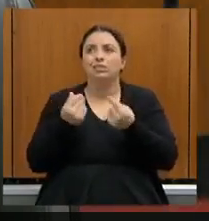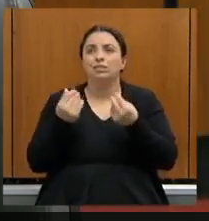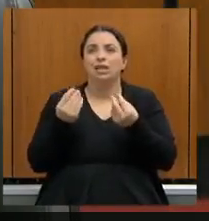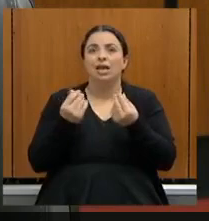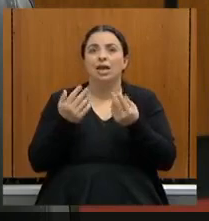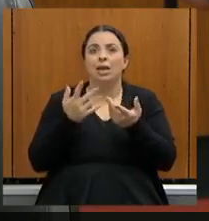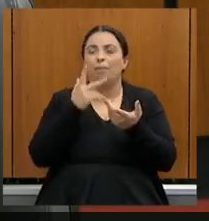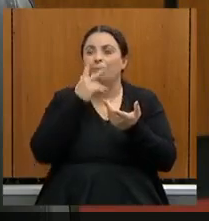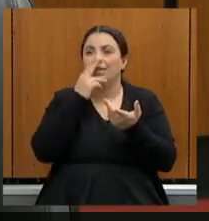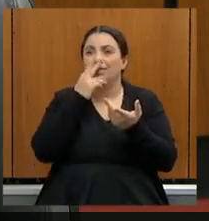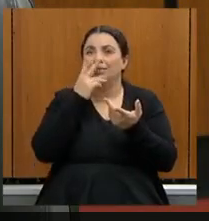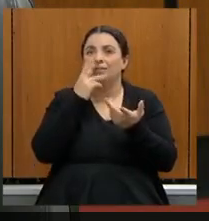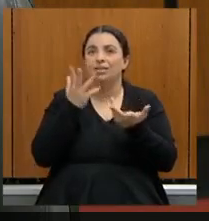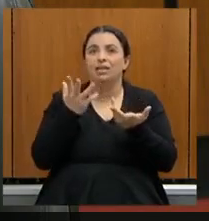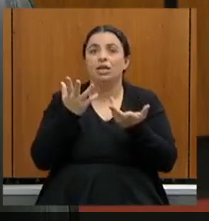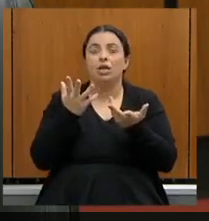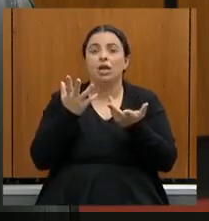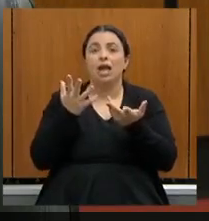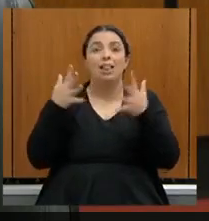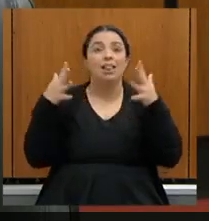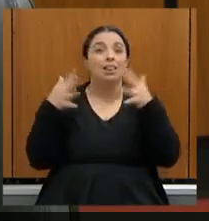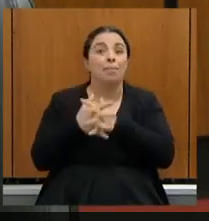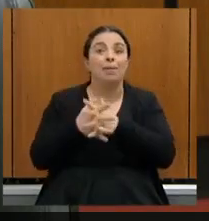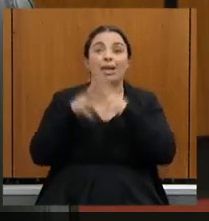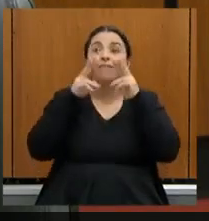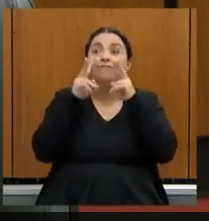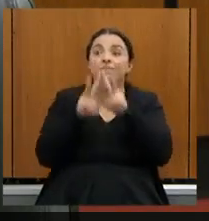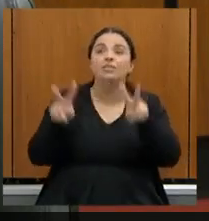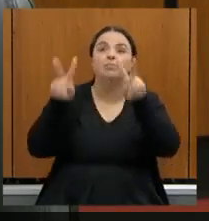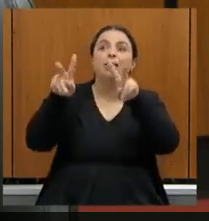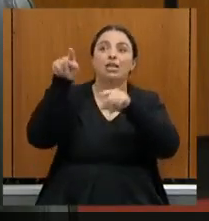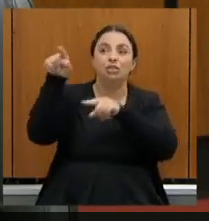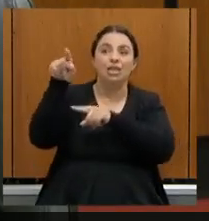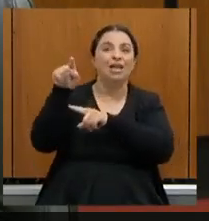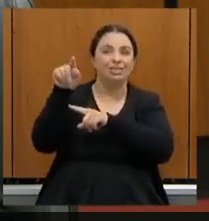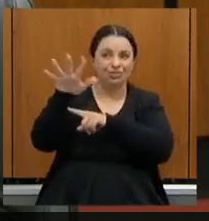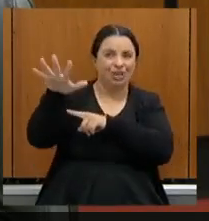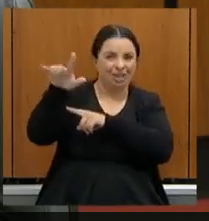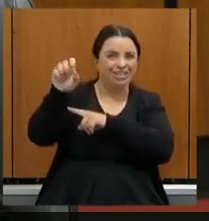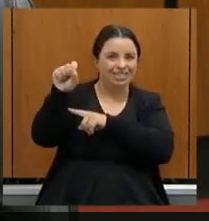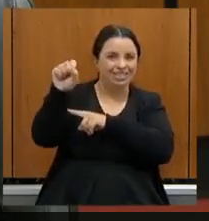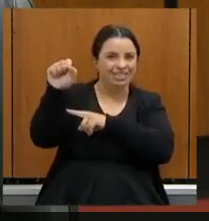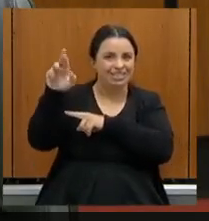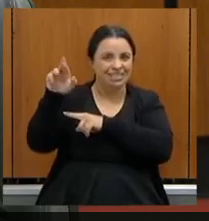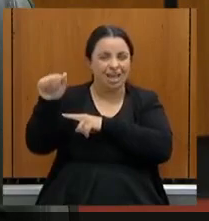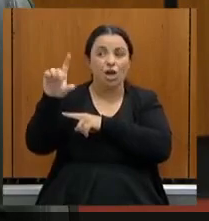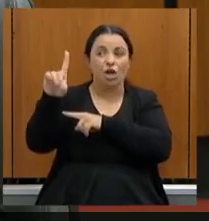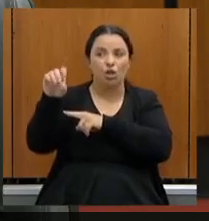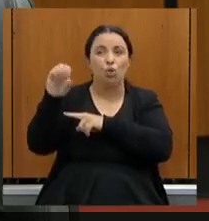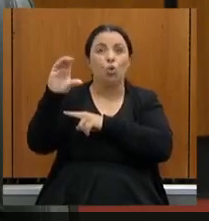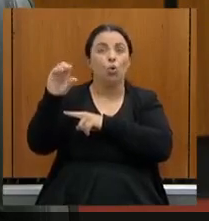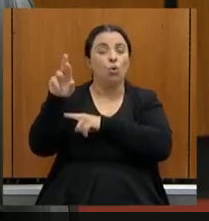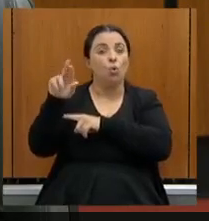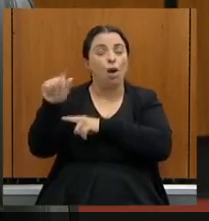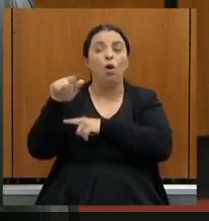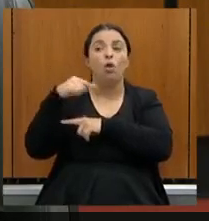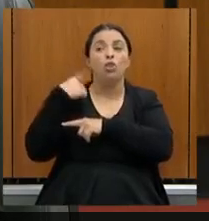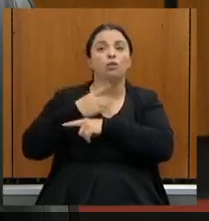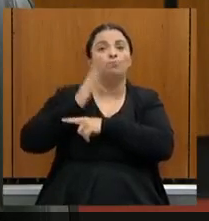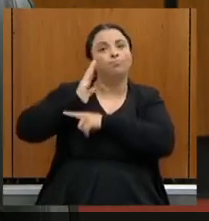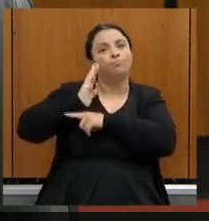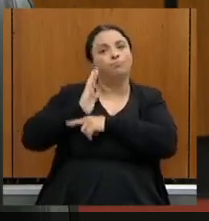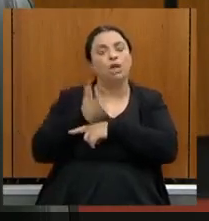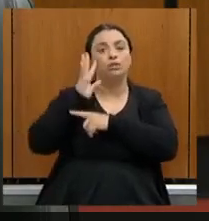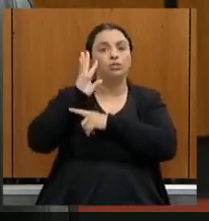a visibilidade, comprometendo a visibilidade da serra que nós tomamos as providências